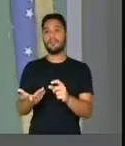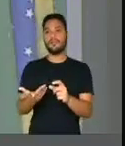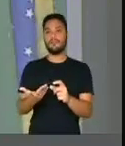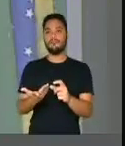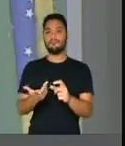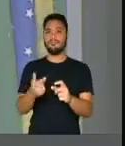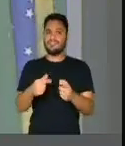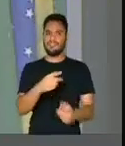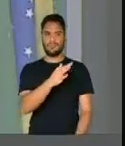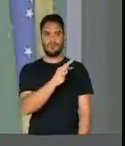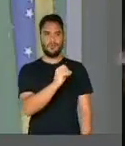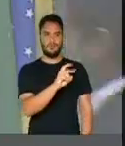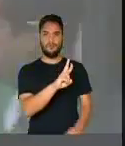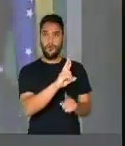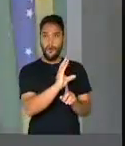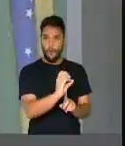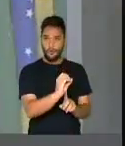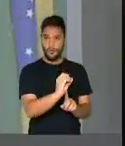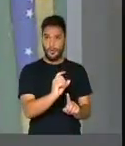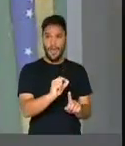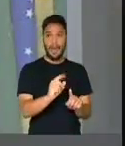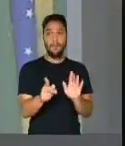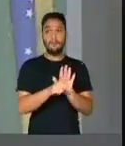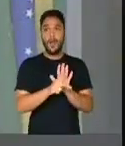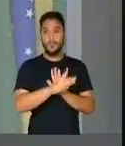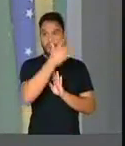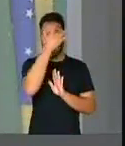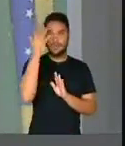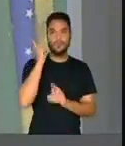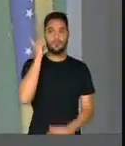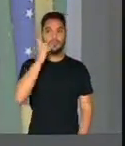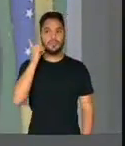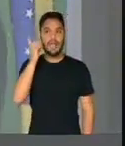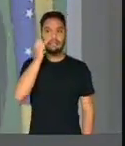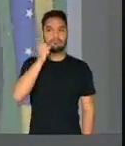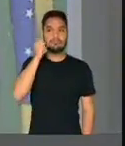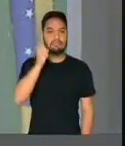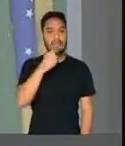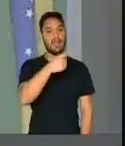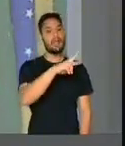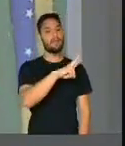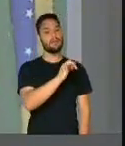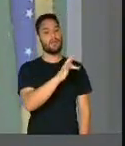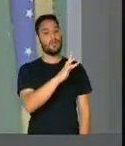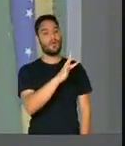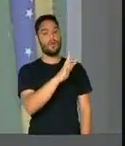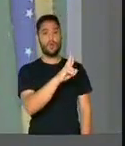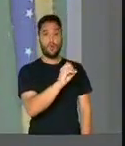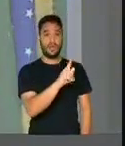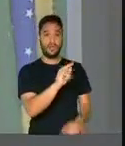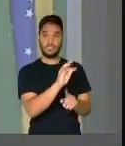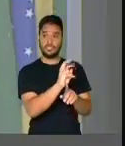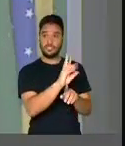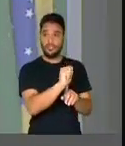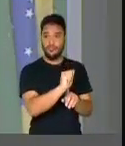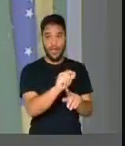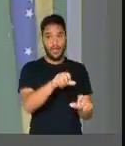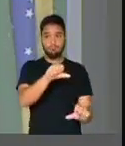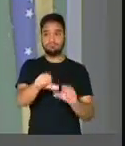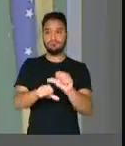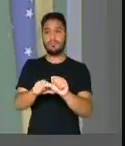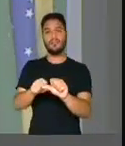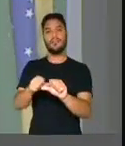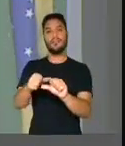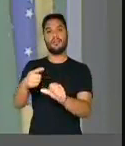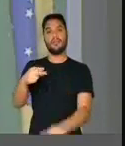degeneração daquilo que era uma prerrogativa em privilégio. Com efeito, senhor presidente, quem